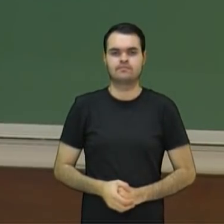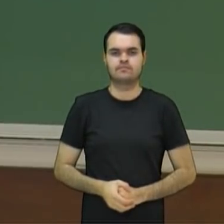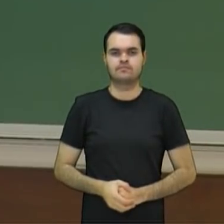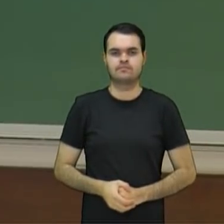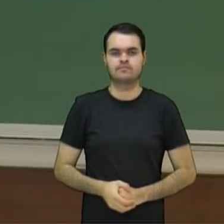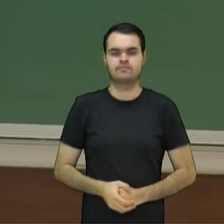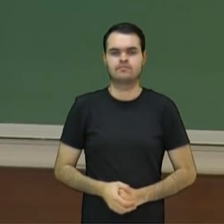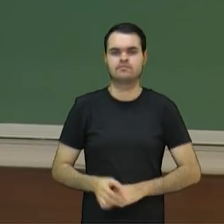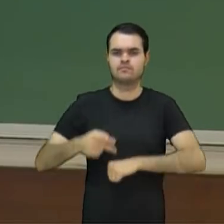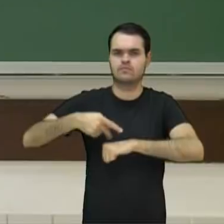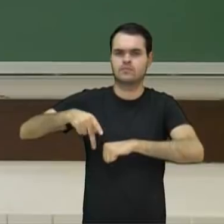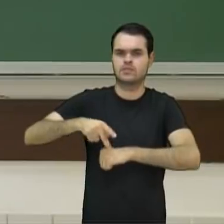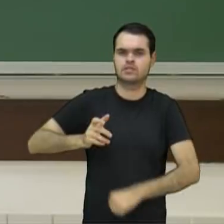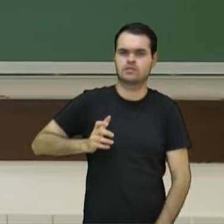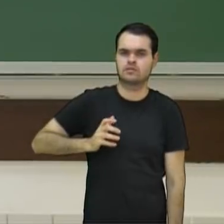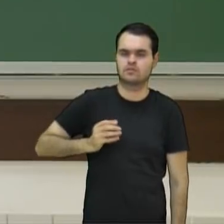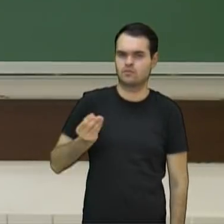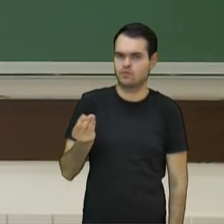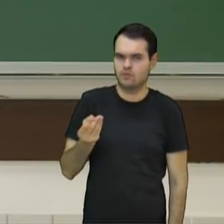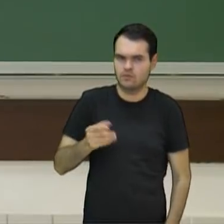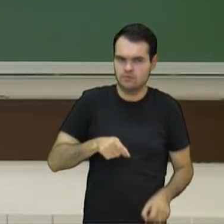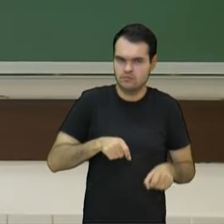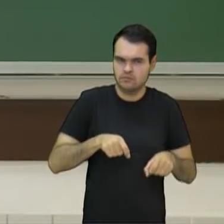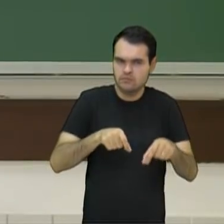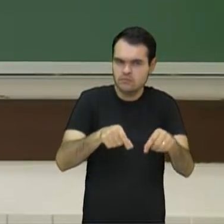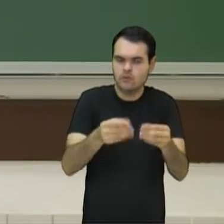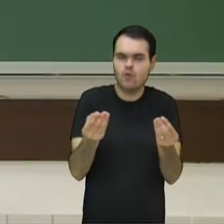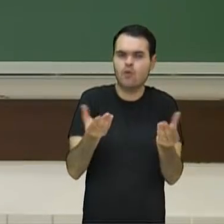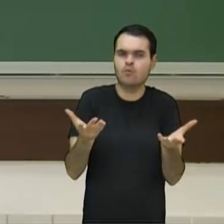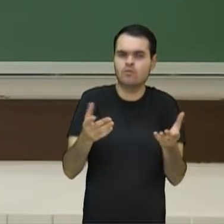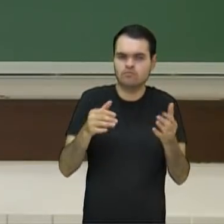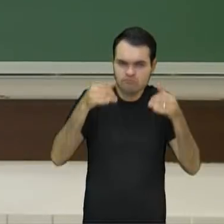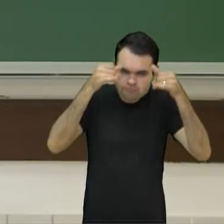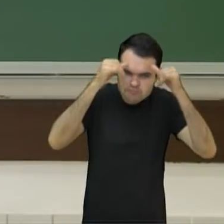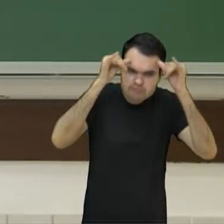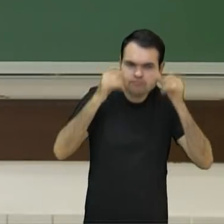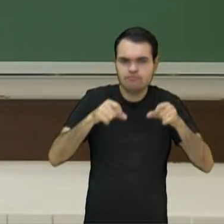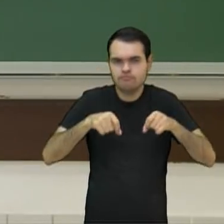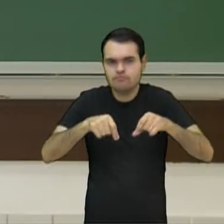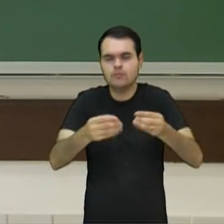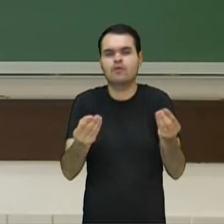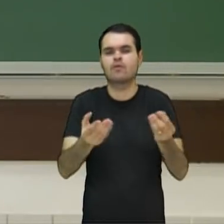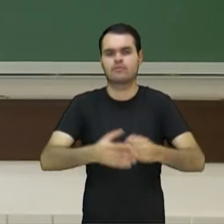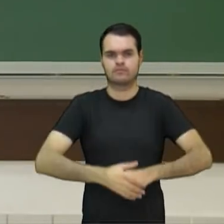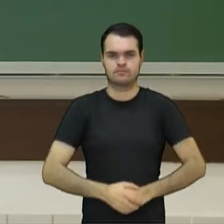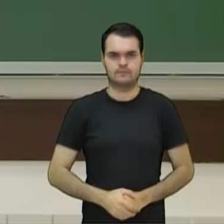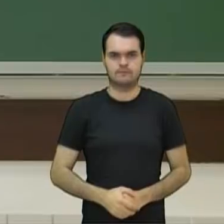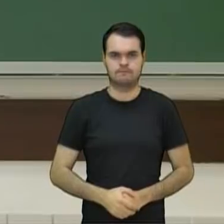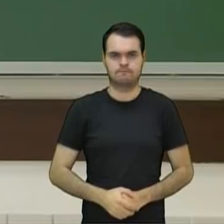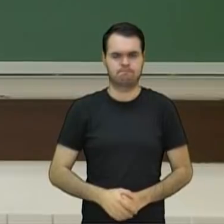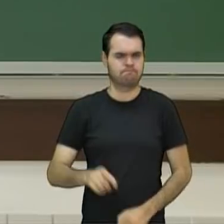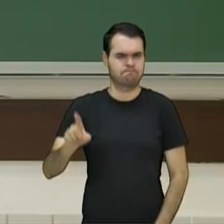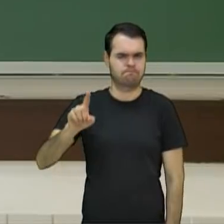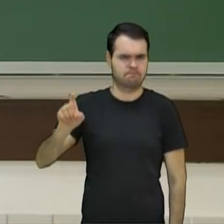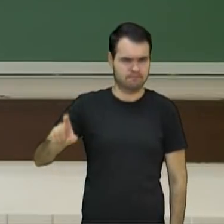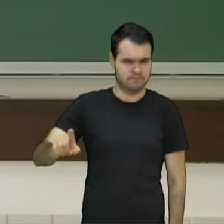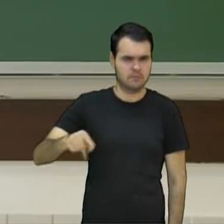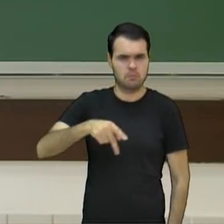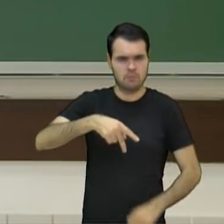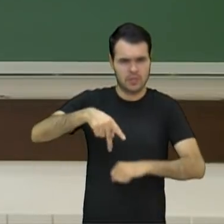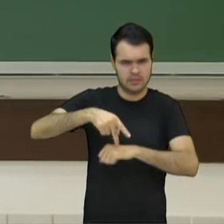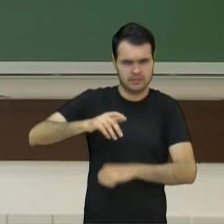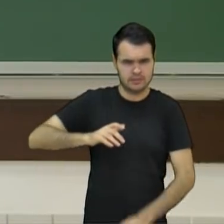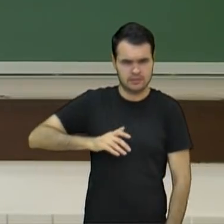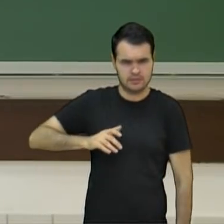E nos países ricos, como é que essa agricultura e a pecuária é desenvolvida? Será que os países ricos